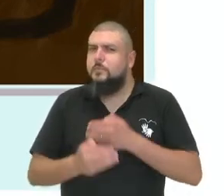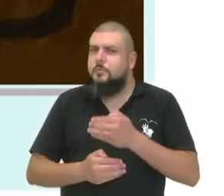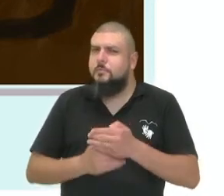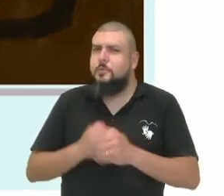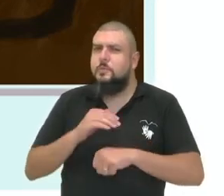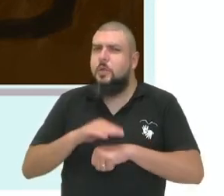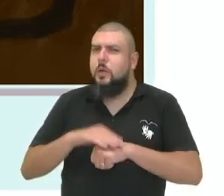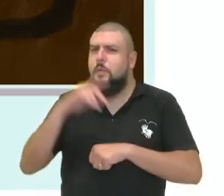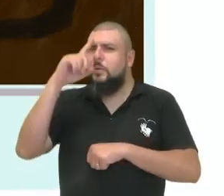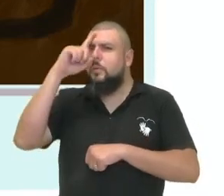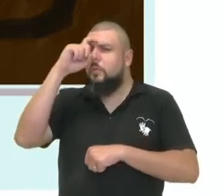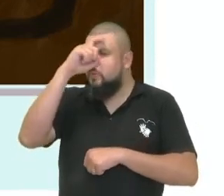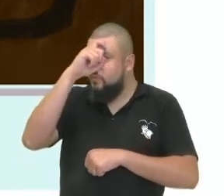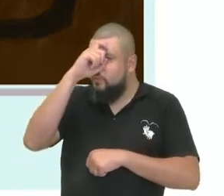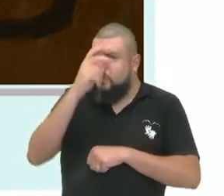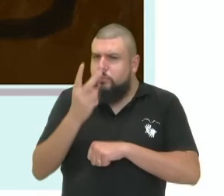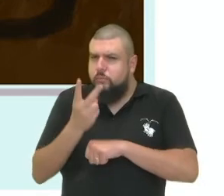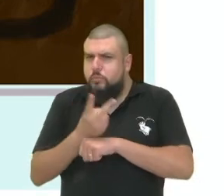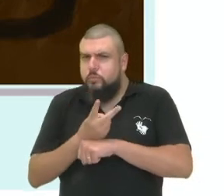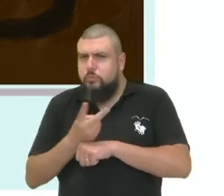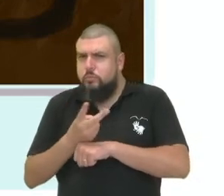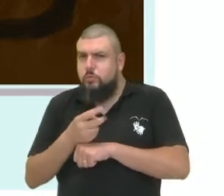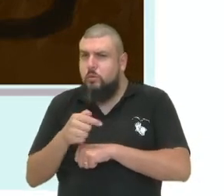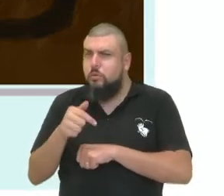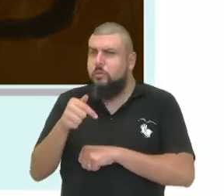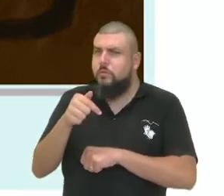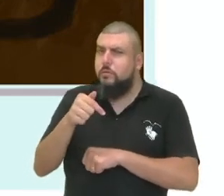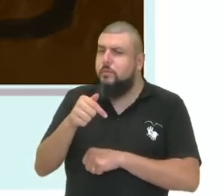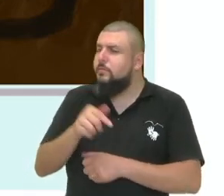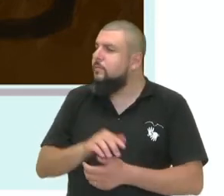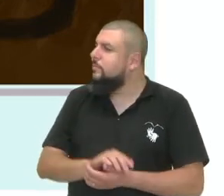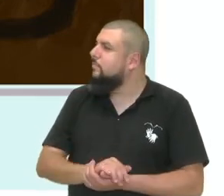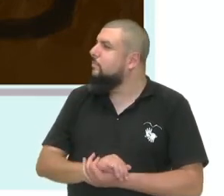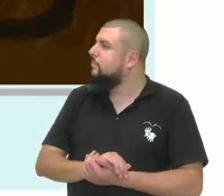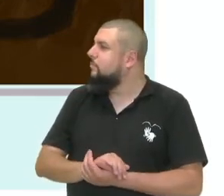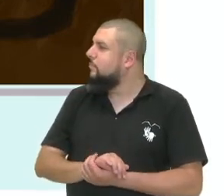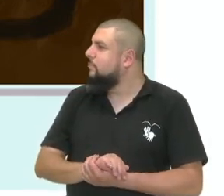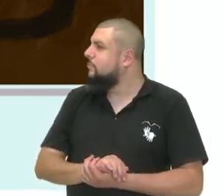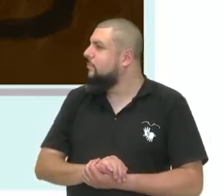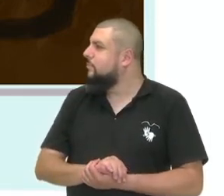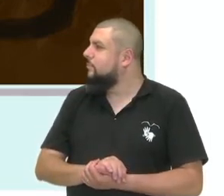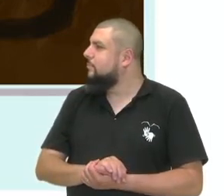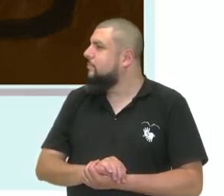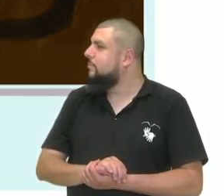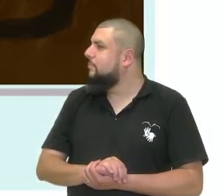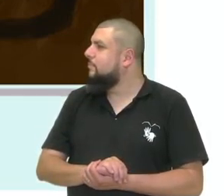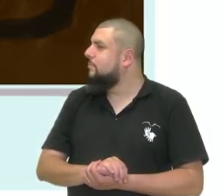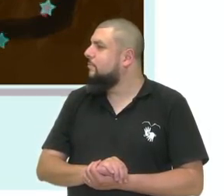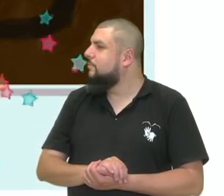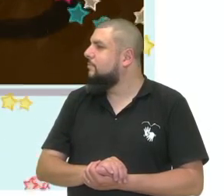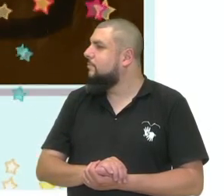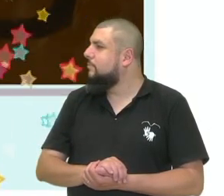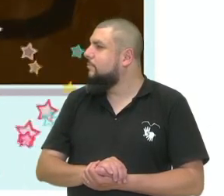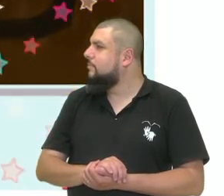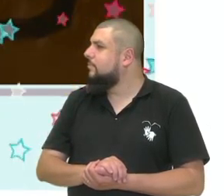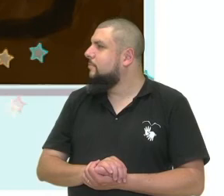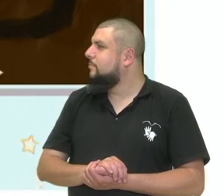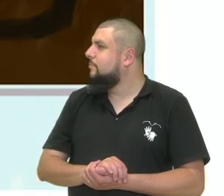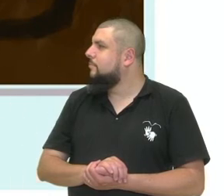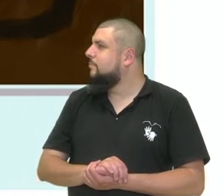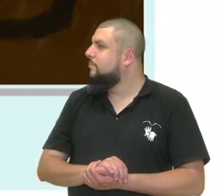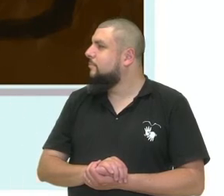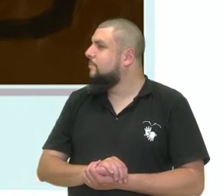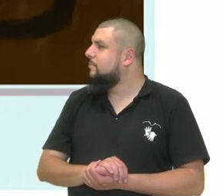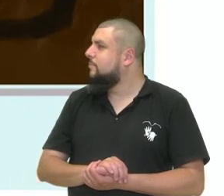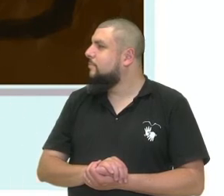então tem gente encontrar um com 7 lados um dois três quatro e sem pé vamos ver se tem que vai foi fazendo